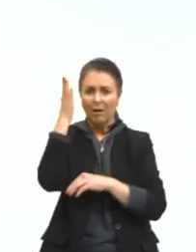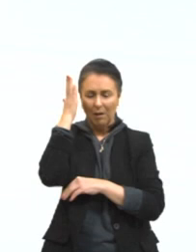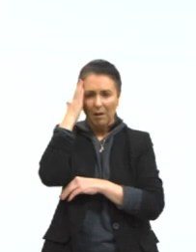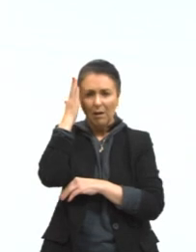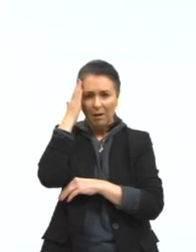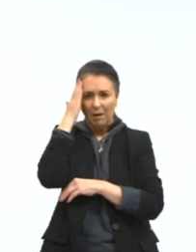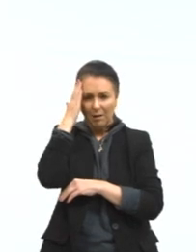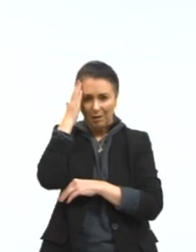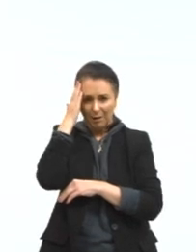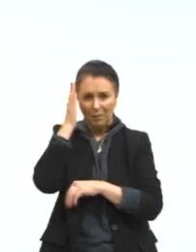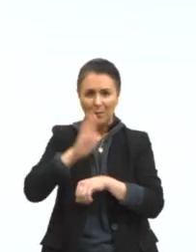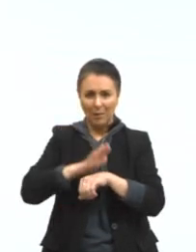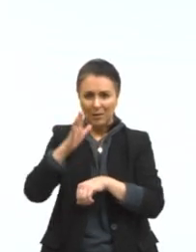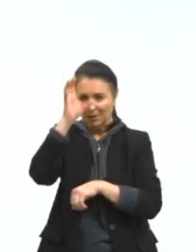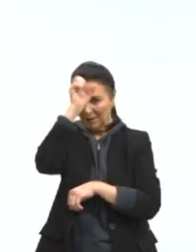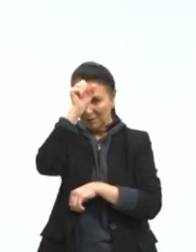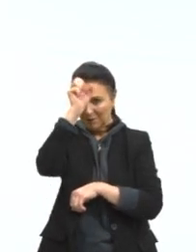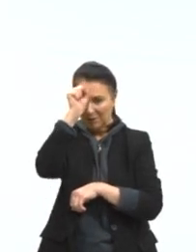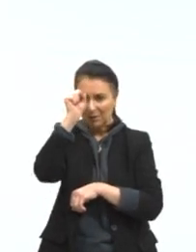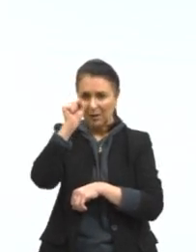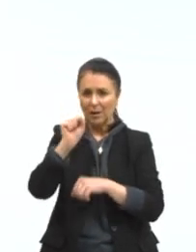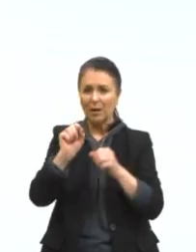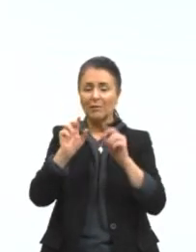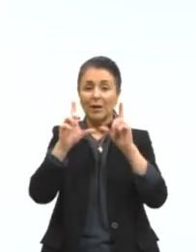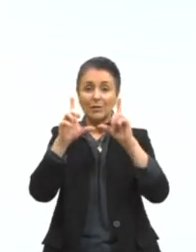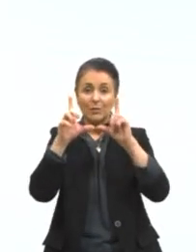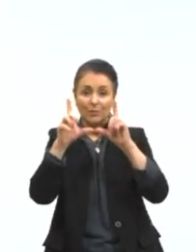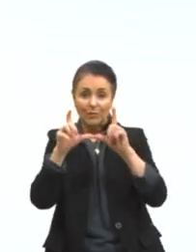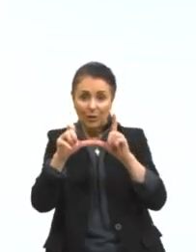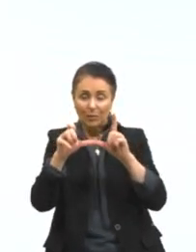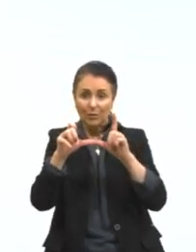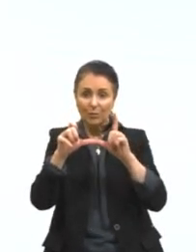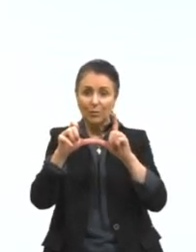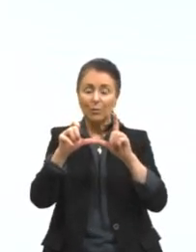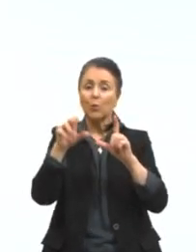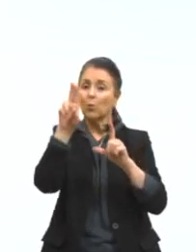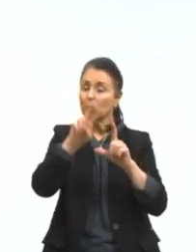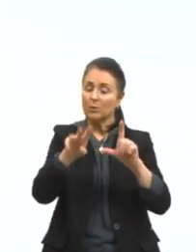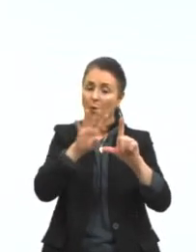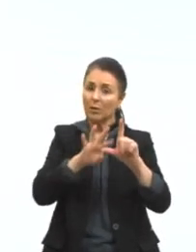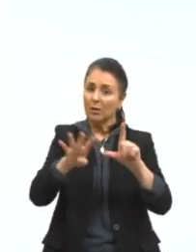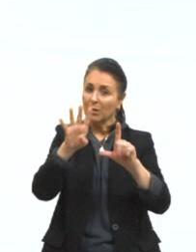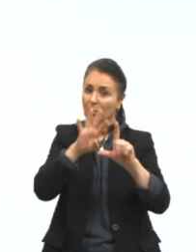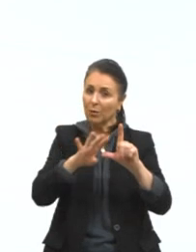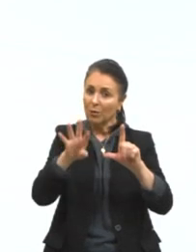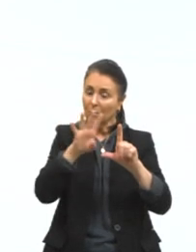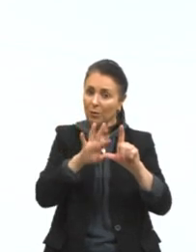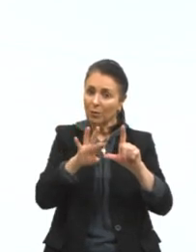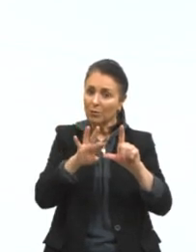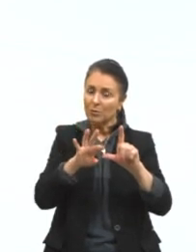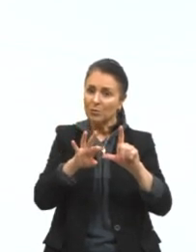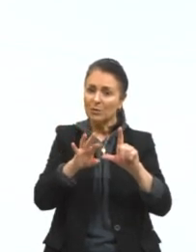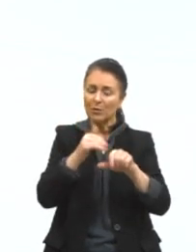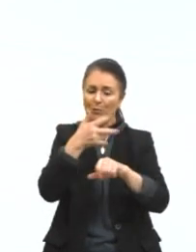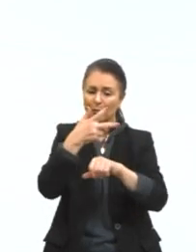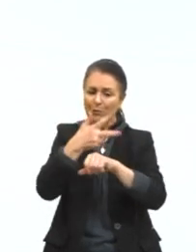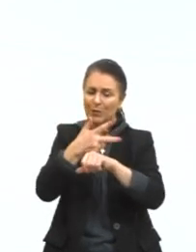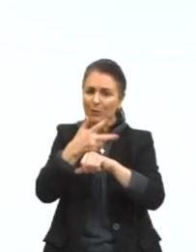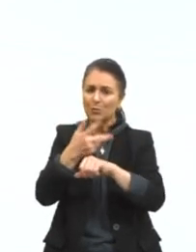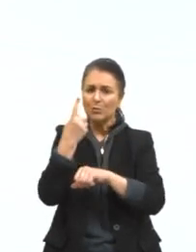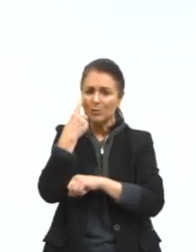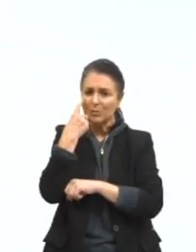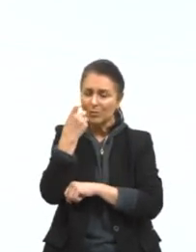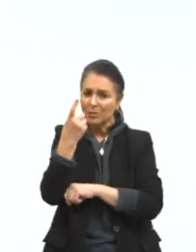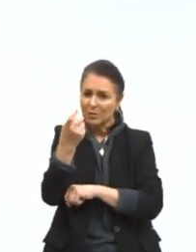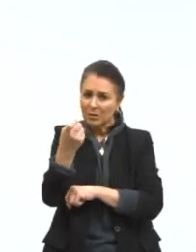podem printar e vou tirar uma foto nesses QR codes que são pequenos vídeos bem